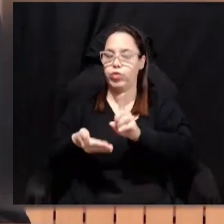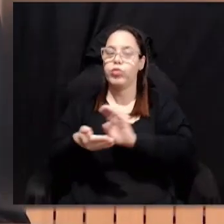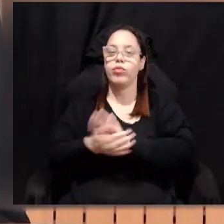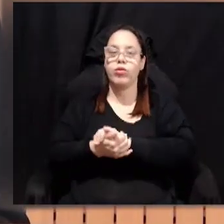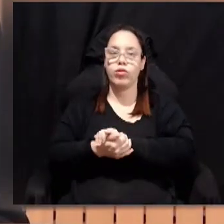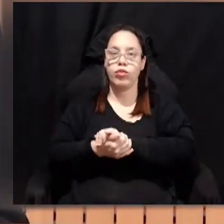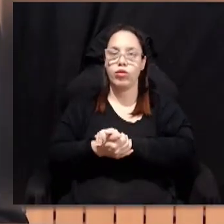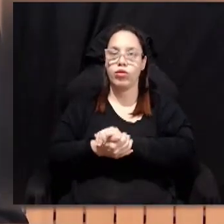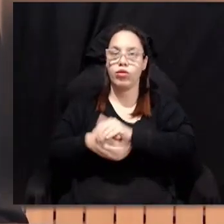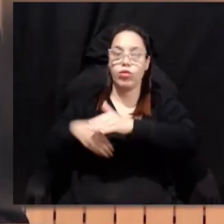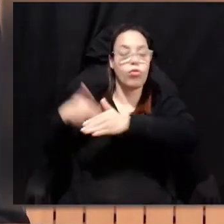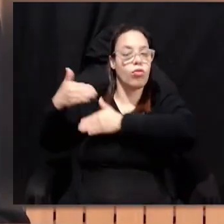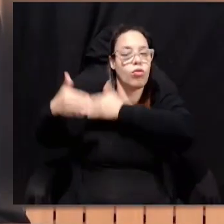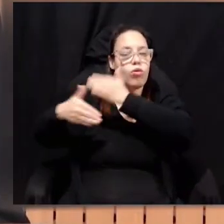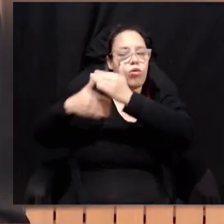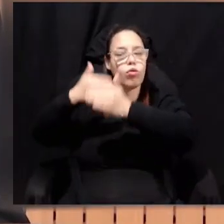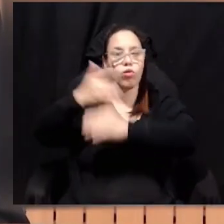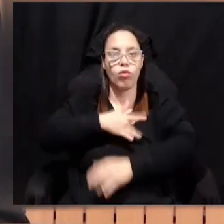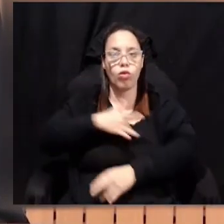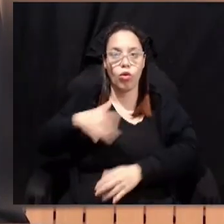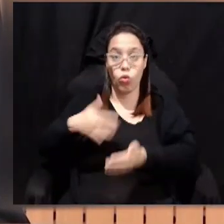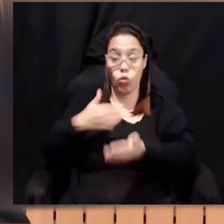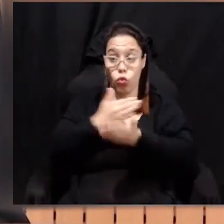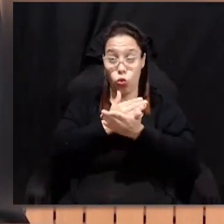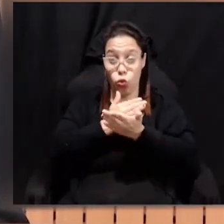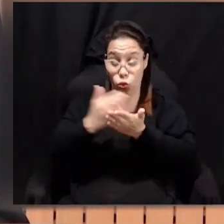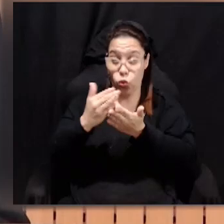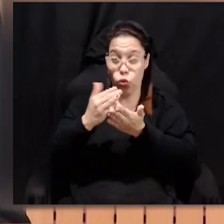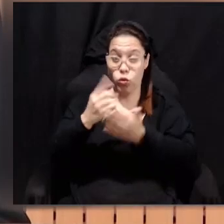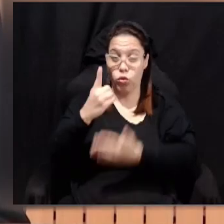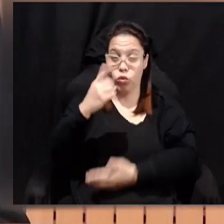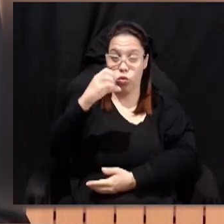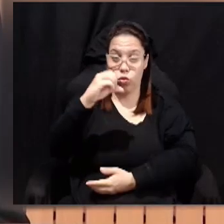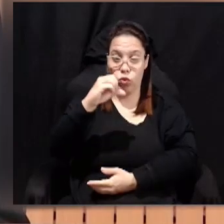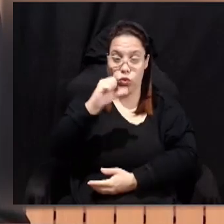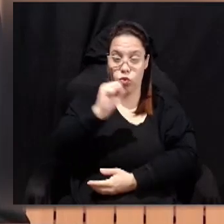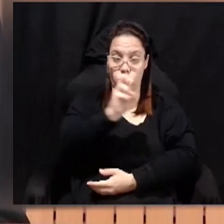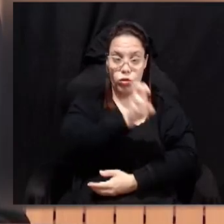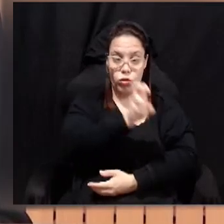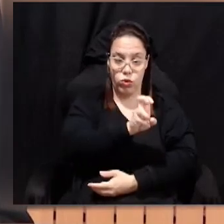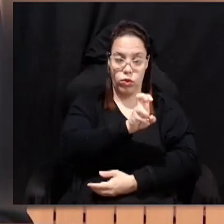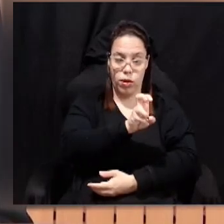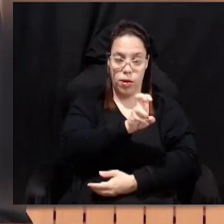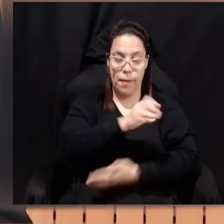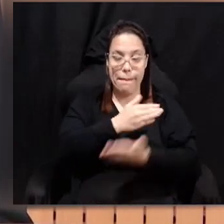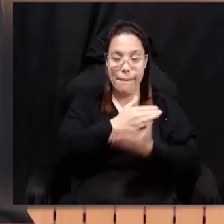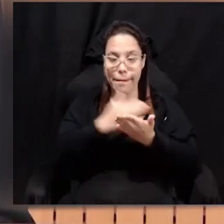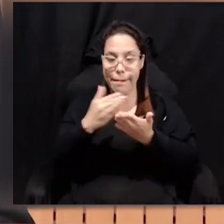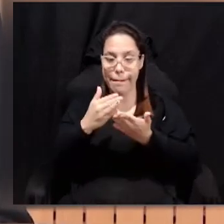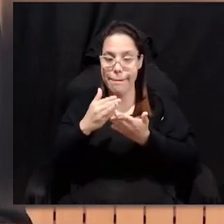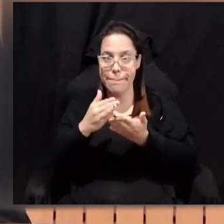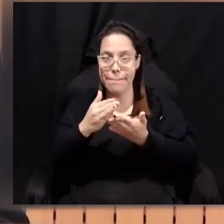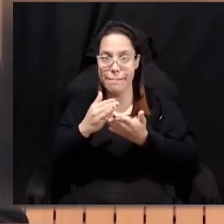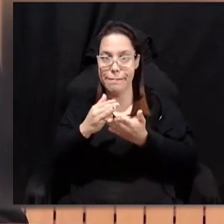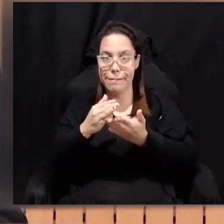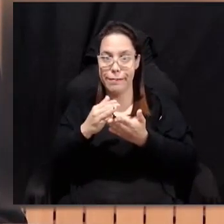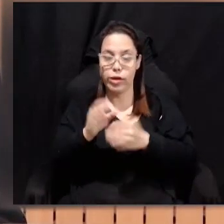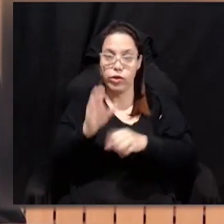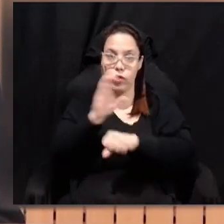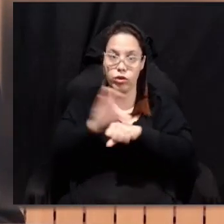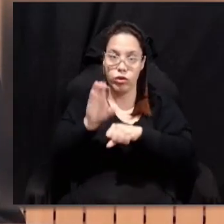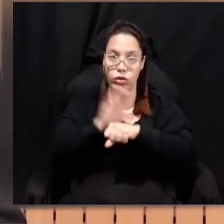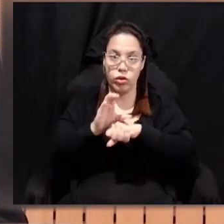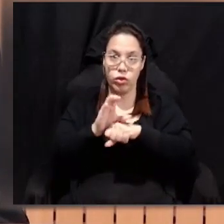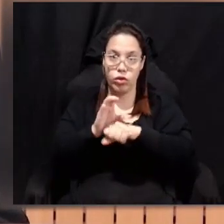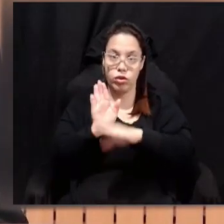área da saúde começou cedo. Em 1985, iniciou o curso de auxiliar de enfermagem no Colégio Estadual